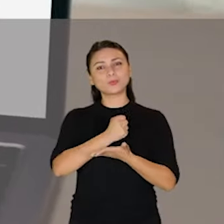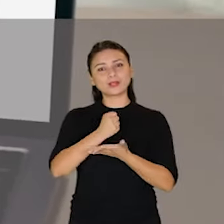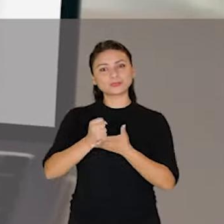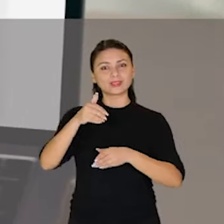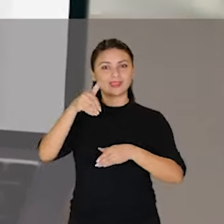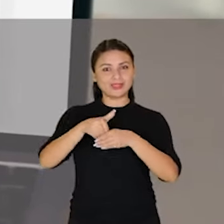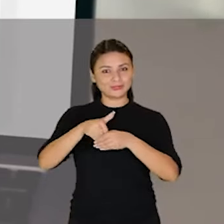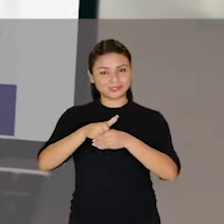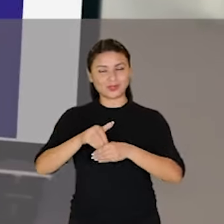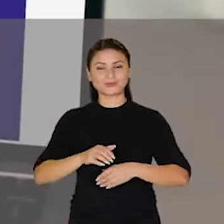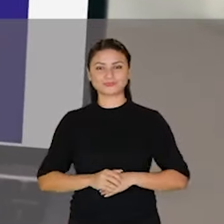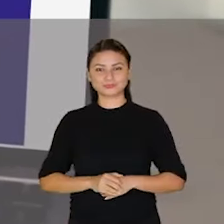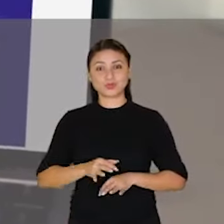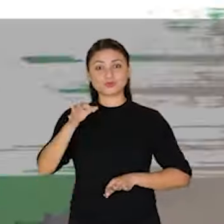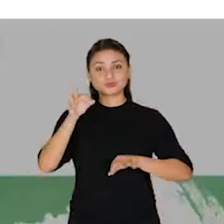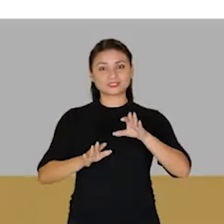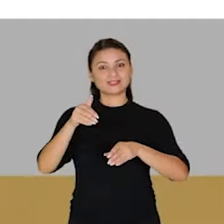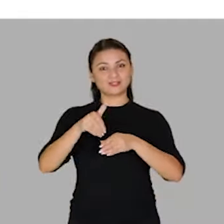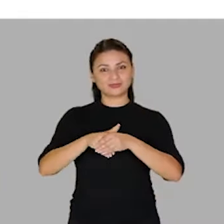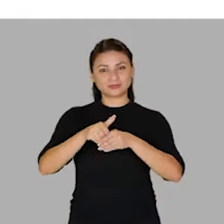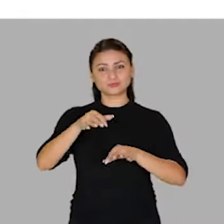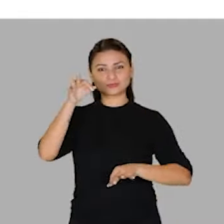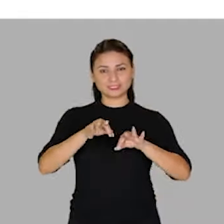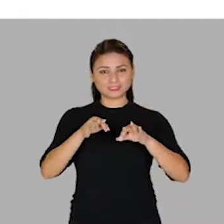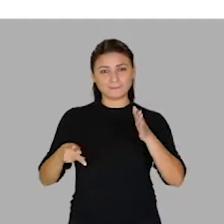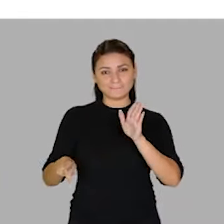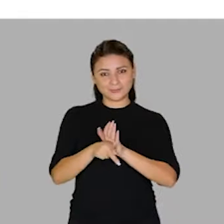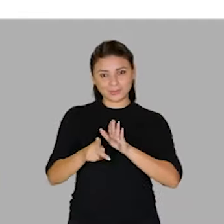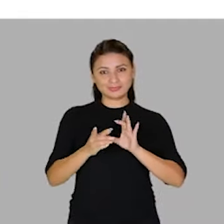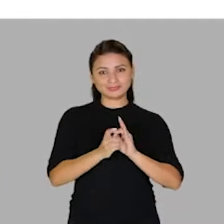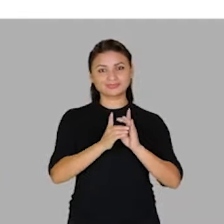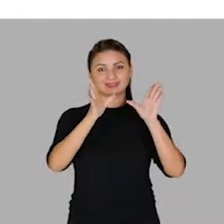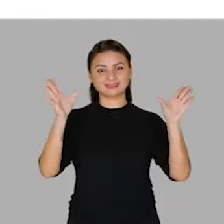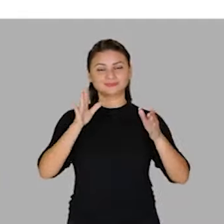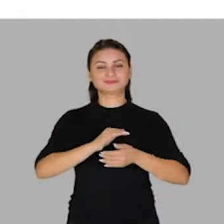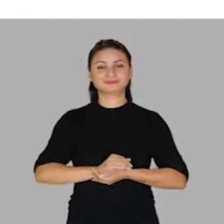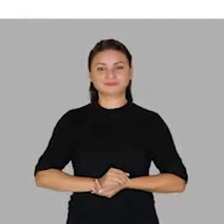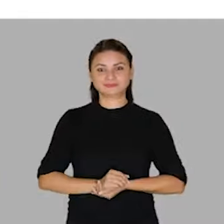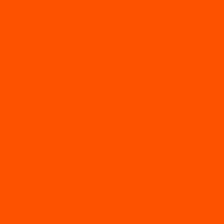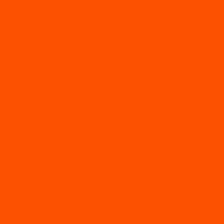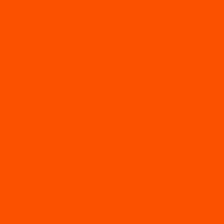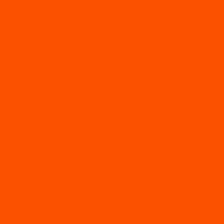estado ou procure um cartório eleitoral. Justiça Eleitoral. A justiça da